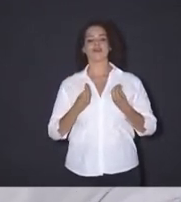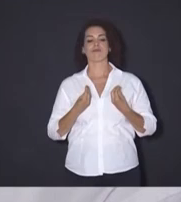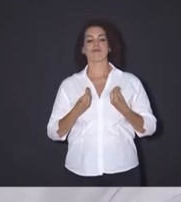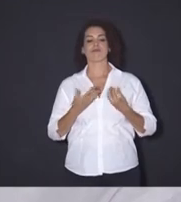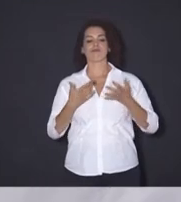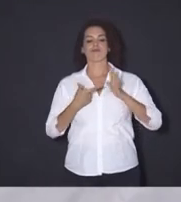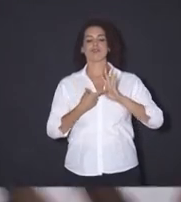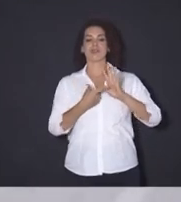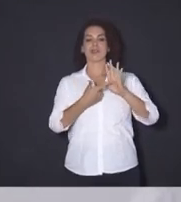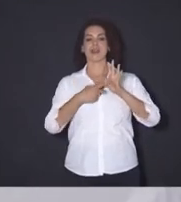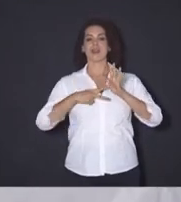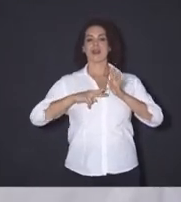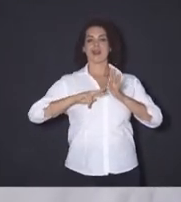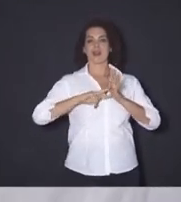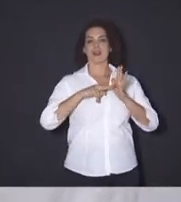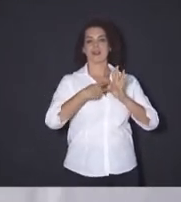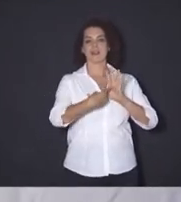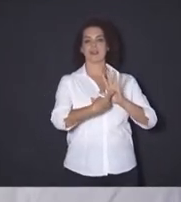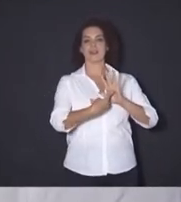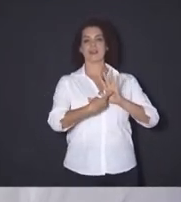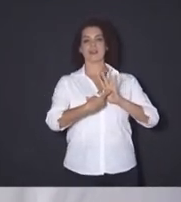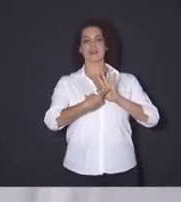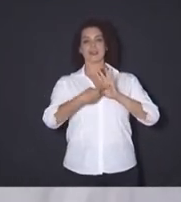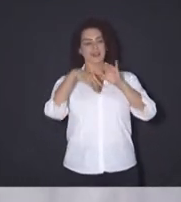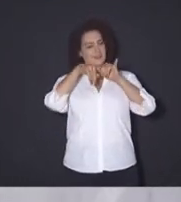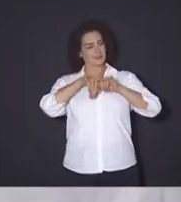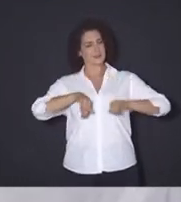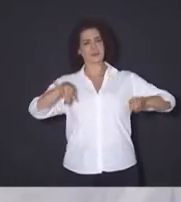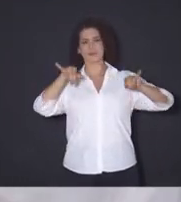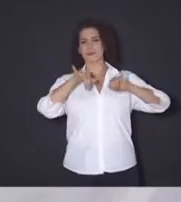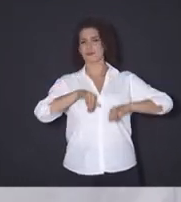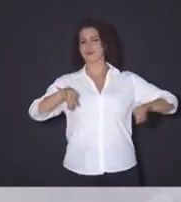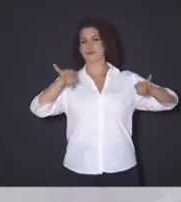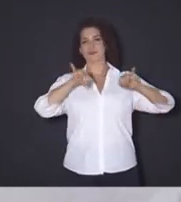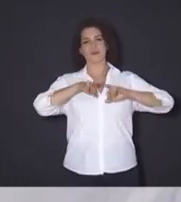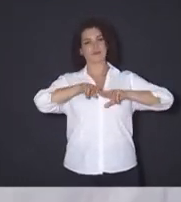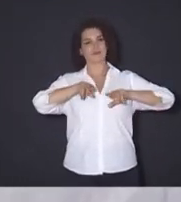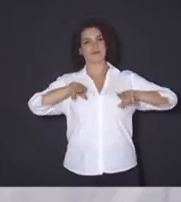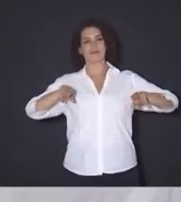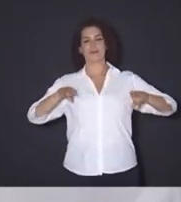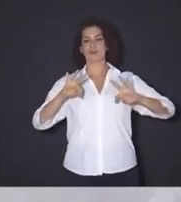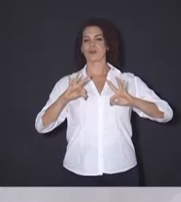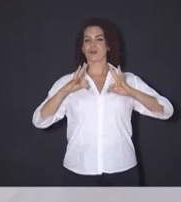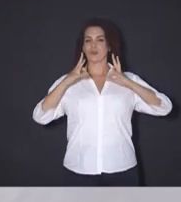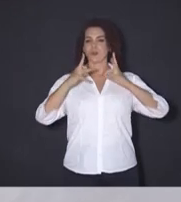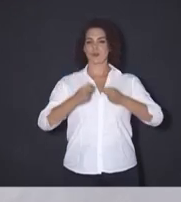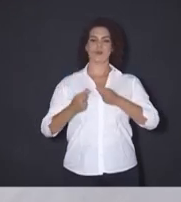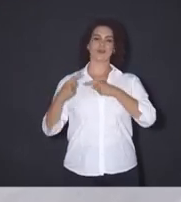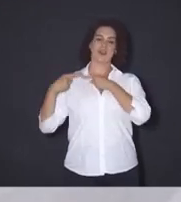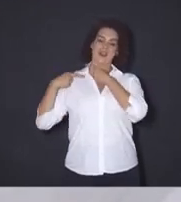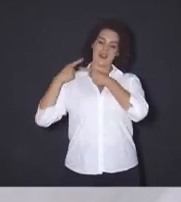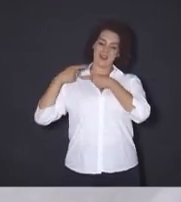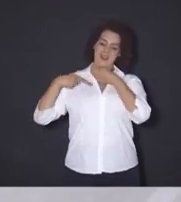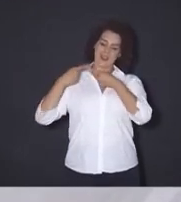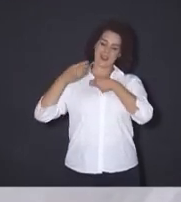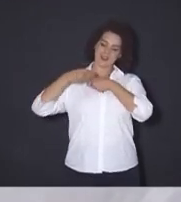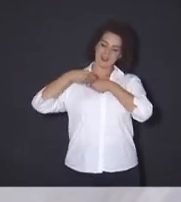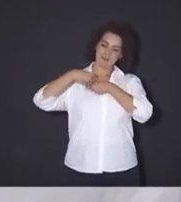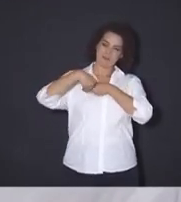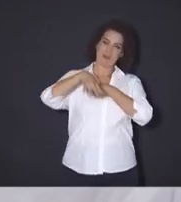e propagada mais diversas formas tudo isso toda essa nossa herança ancestral